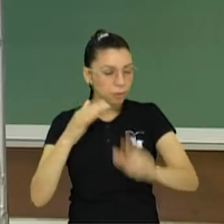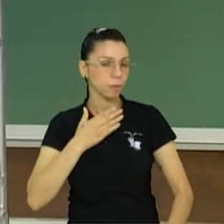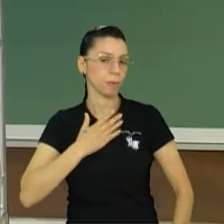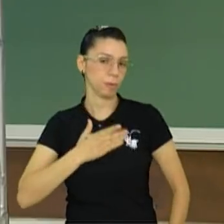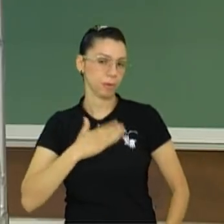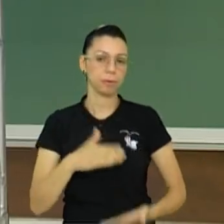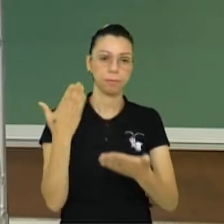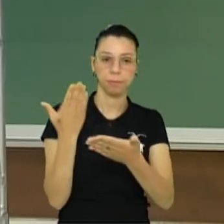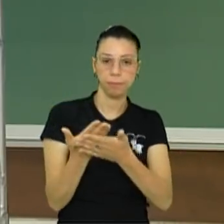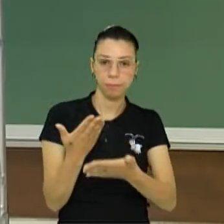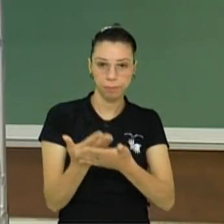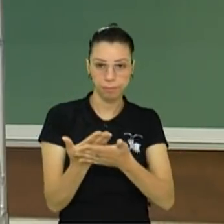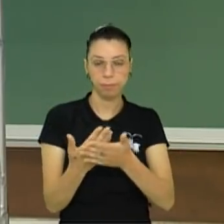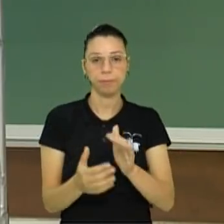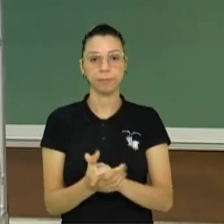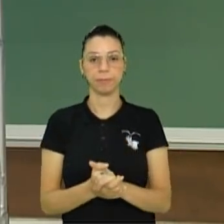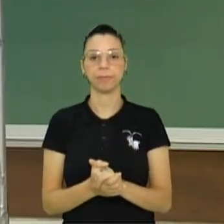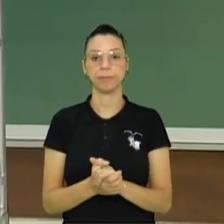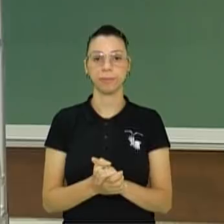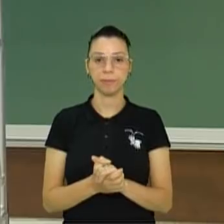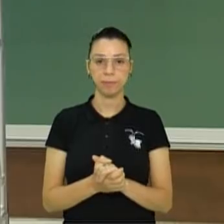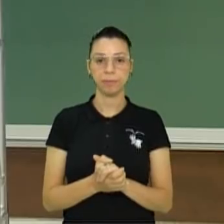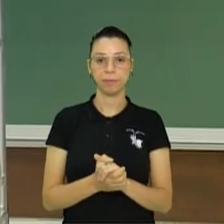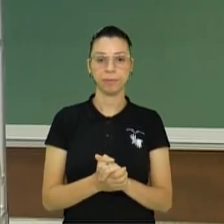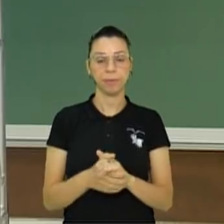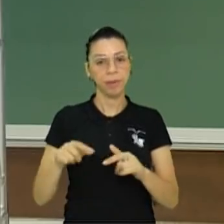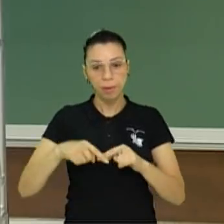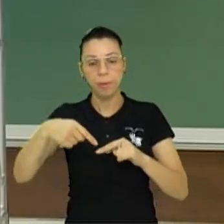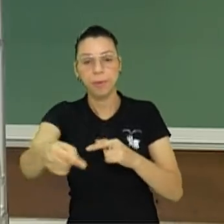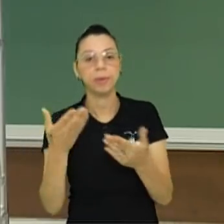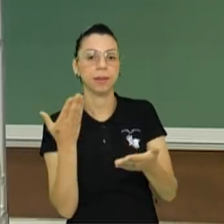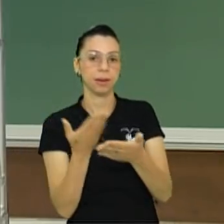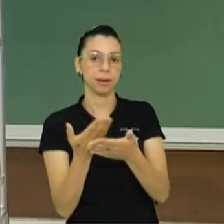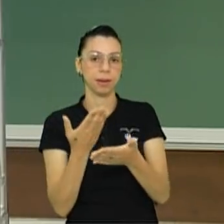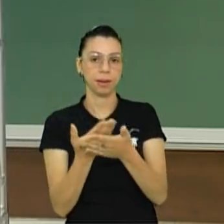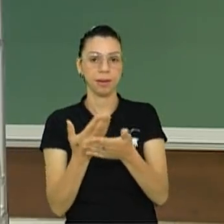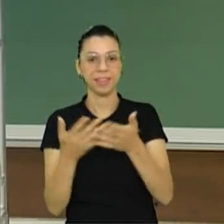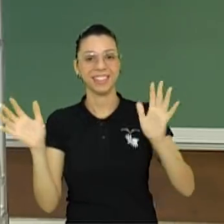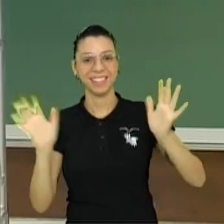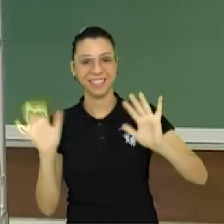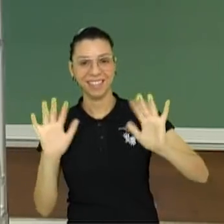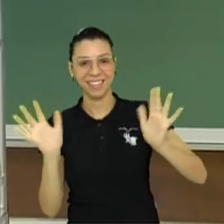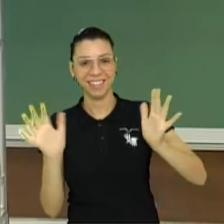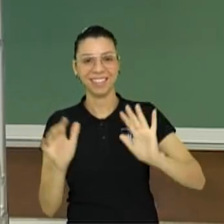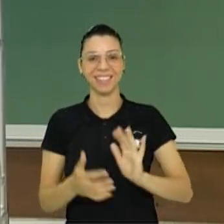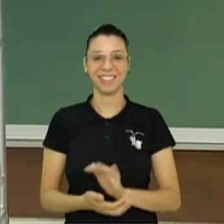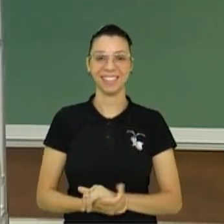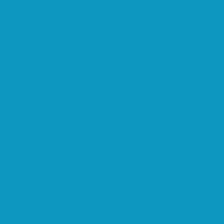gostado da aula e vamos esperar para a próxima aula. Tchau!